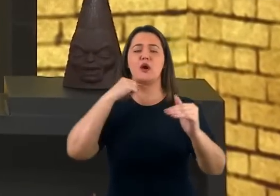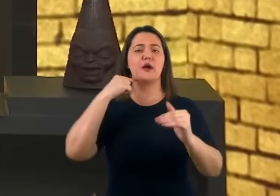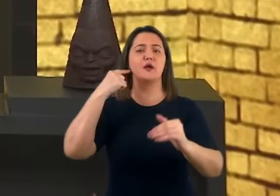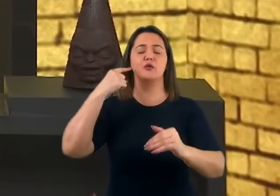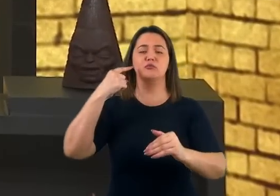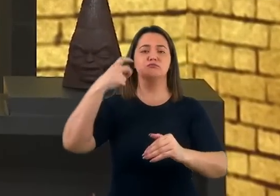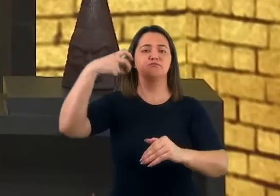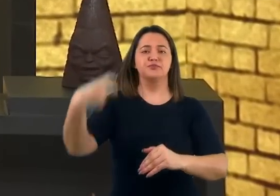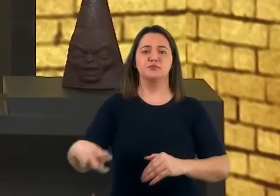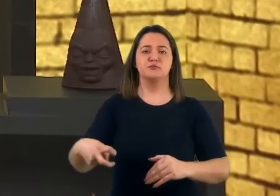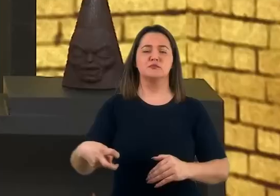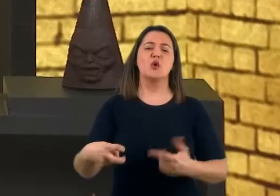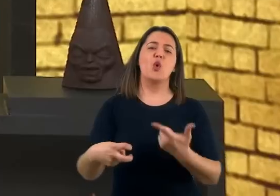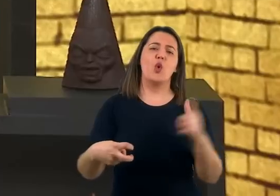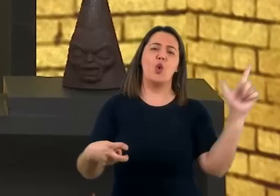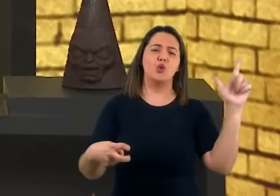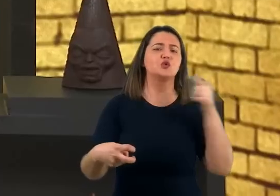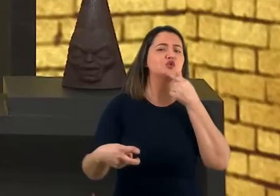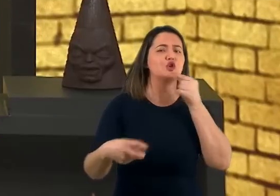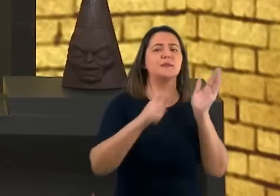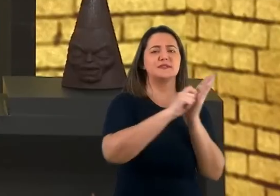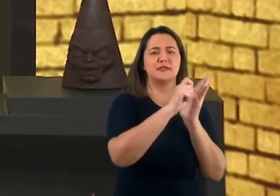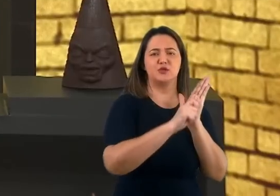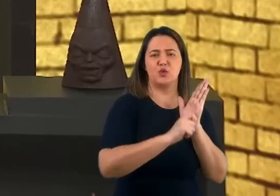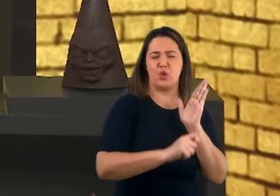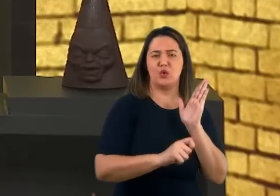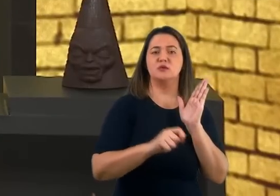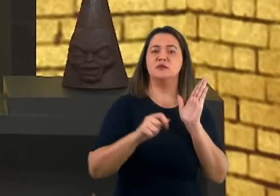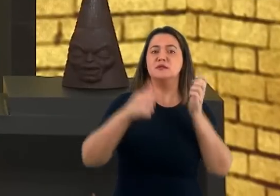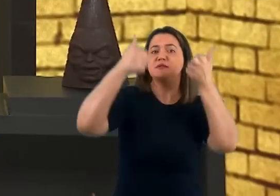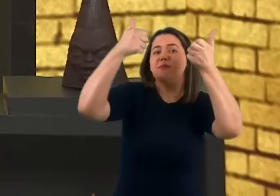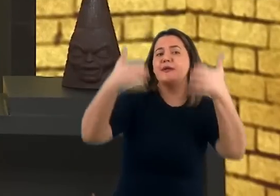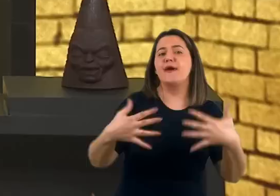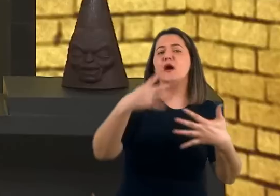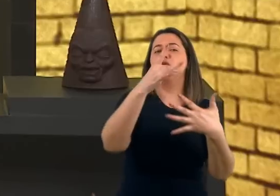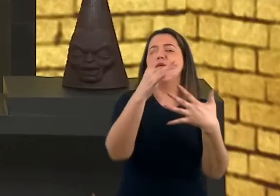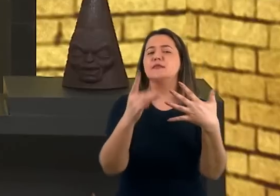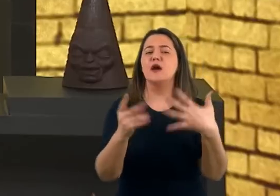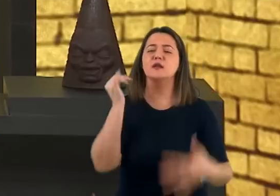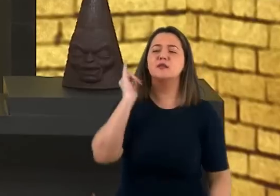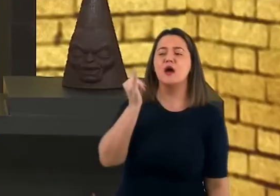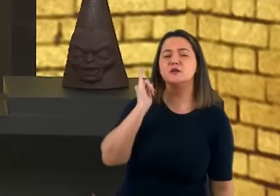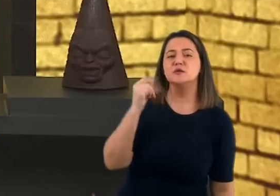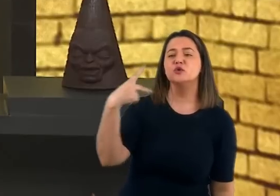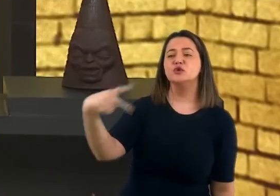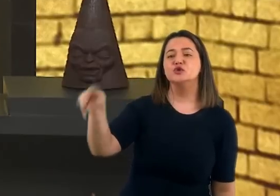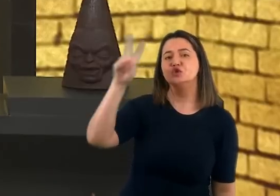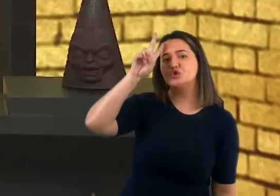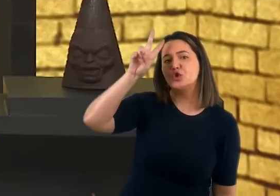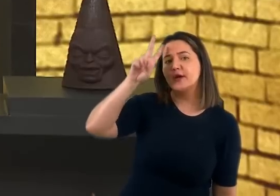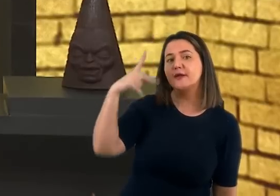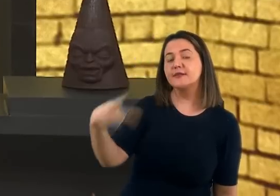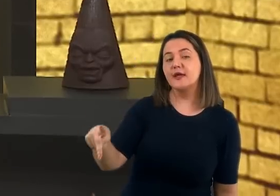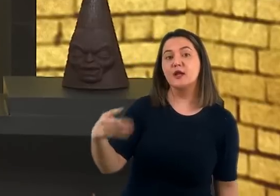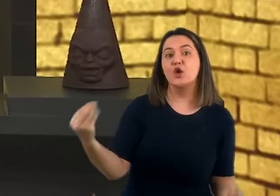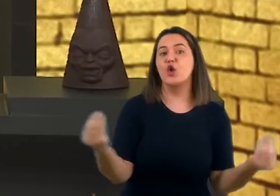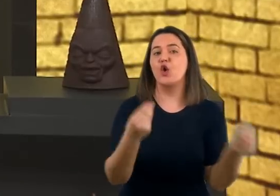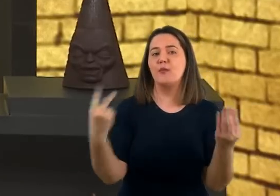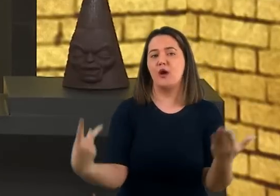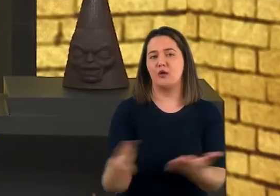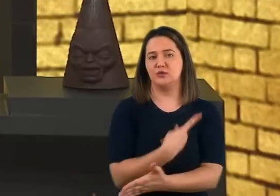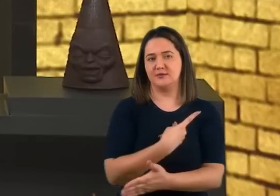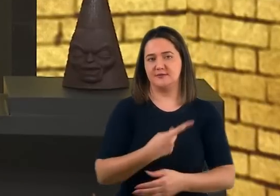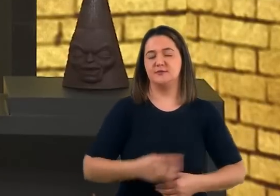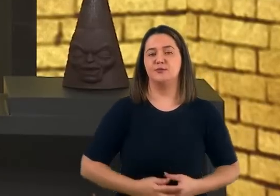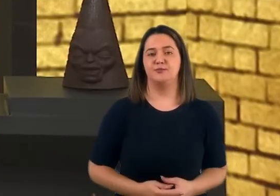como Plutarco, Ariano e outros narraram esta história épica em detalhes e de maneira dramática.